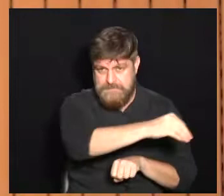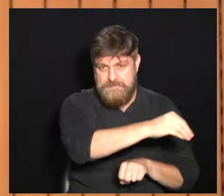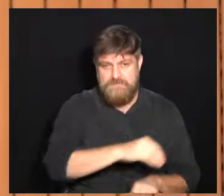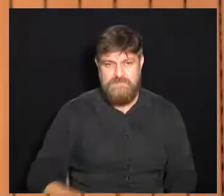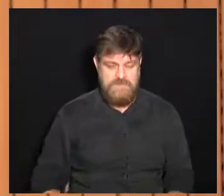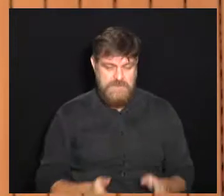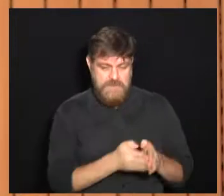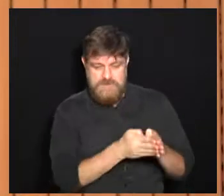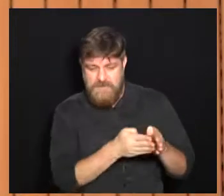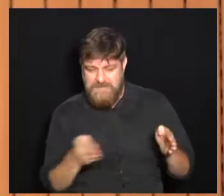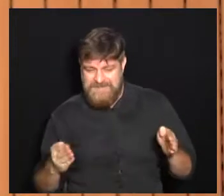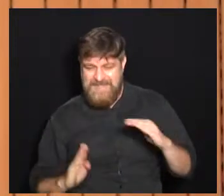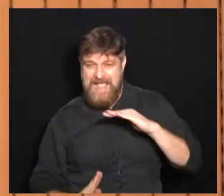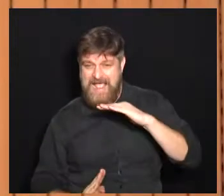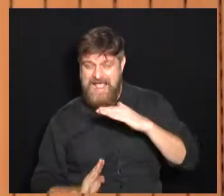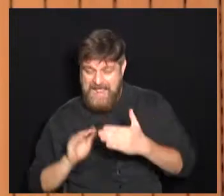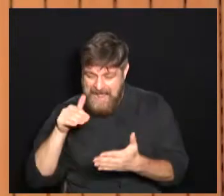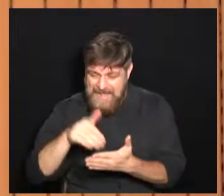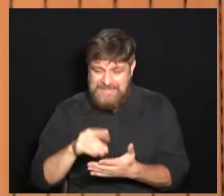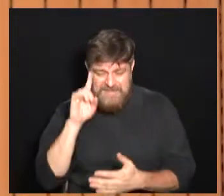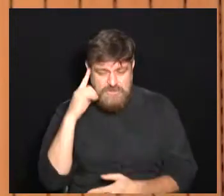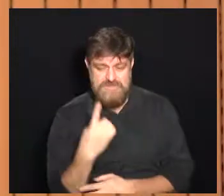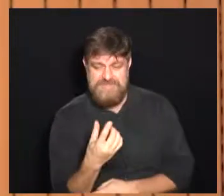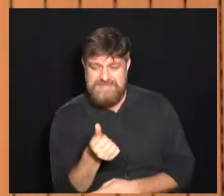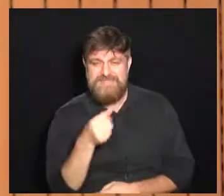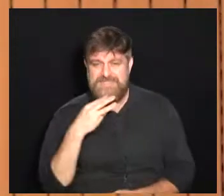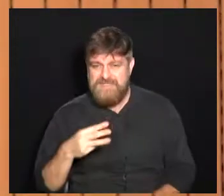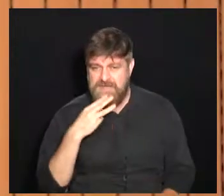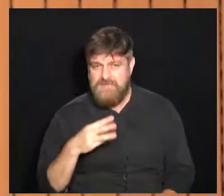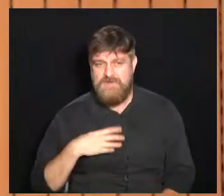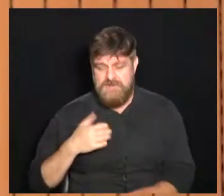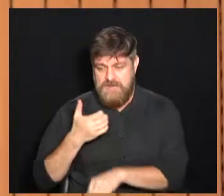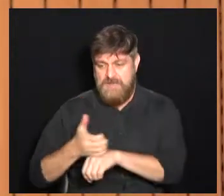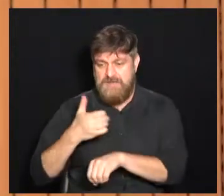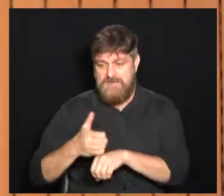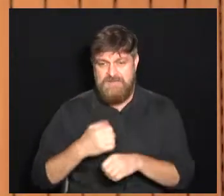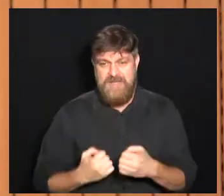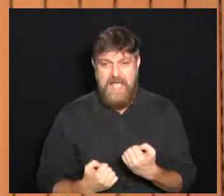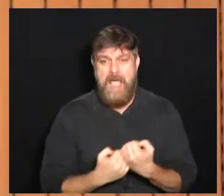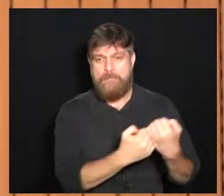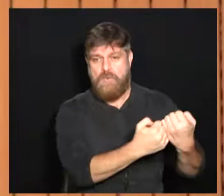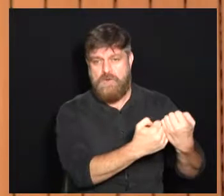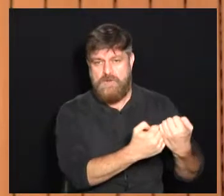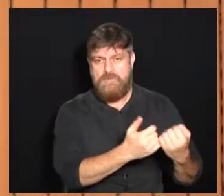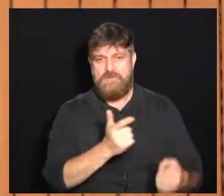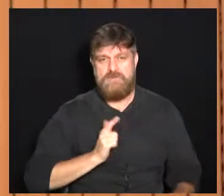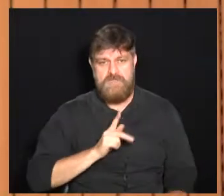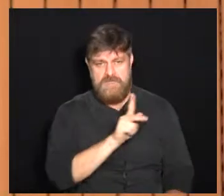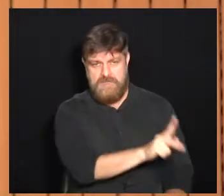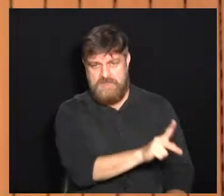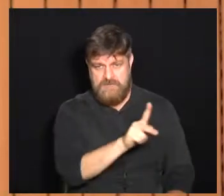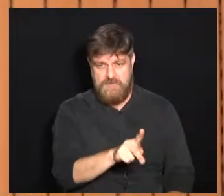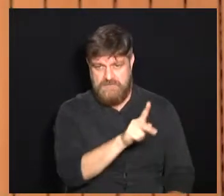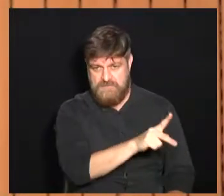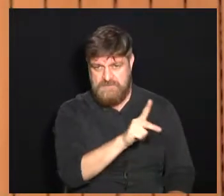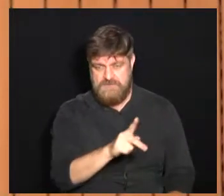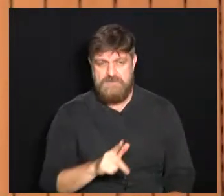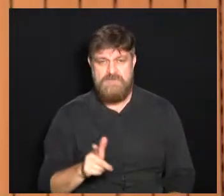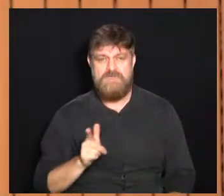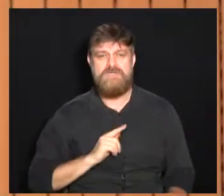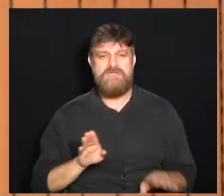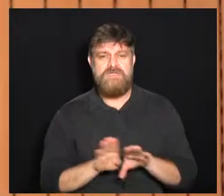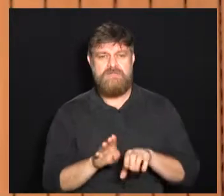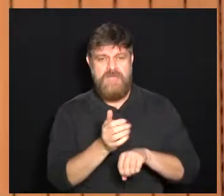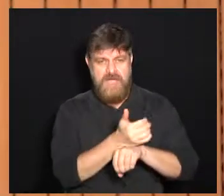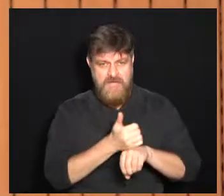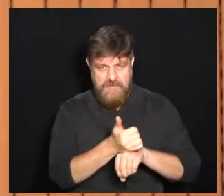esse período, esse remanejamento, e eles estão de apoio apenas. Nós temos professores, nós temos